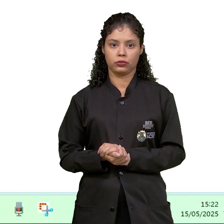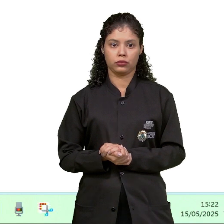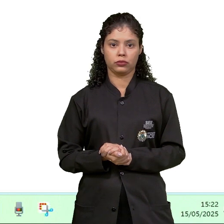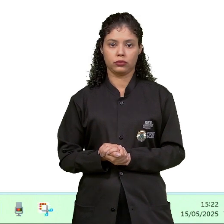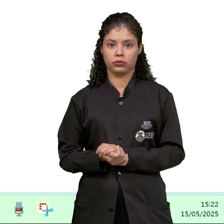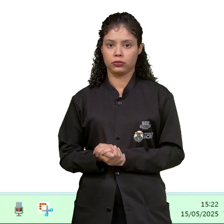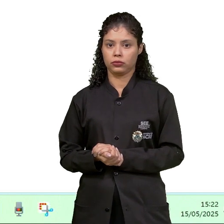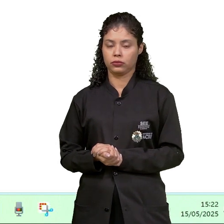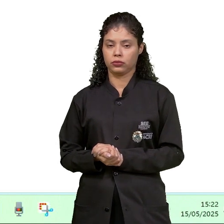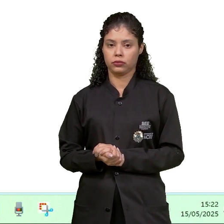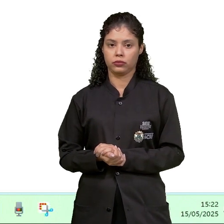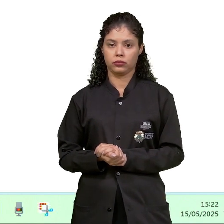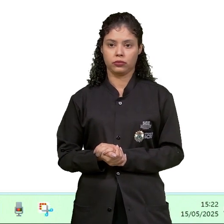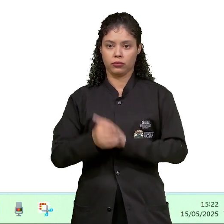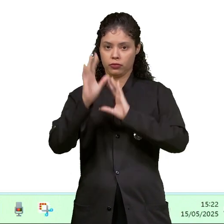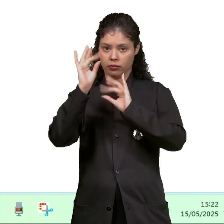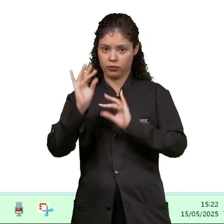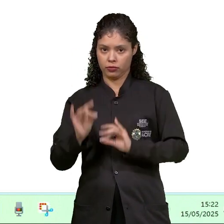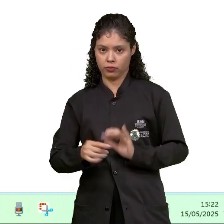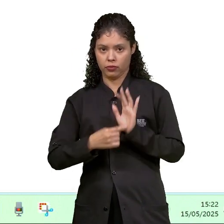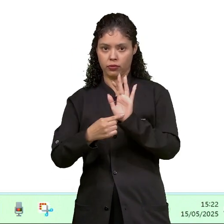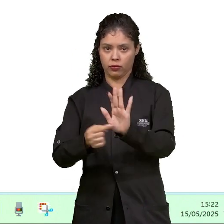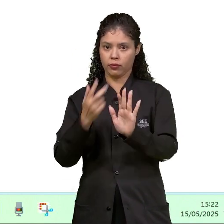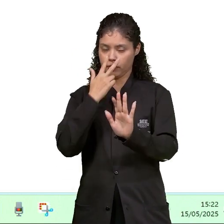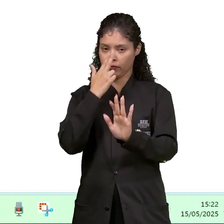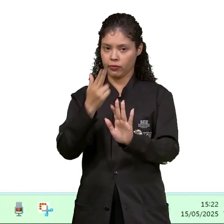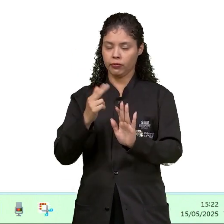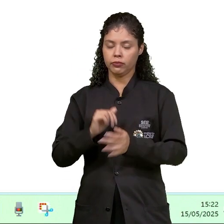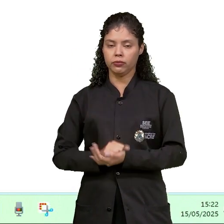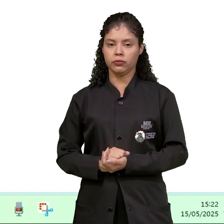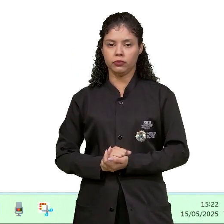Deixa eu ver se ele vai me dar alguma coisa aqui.